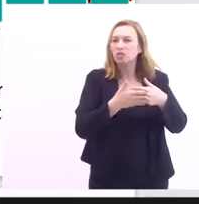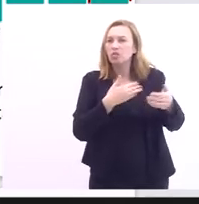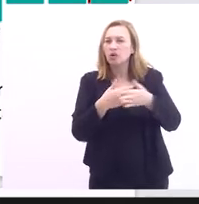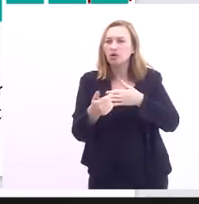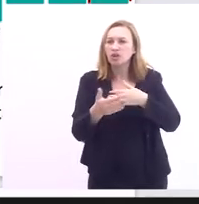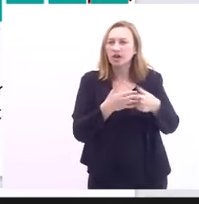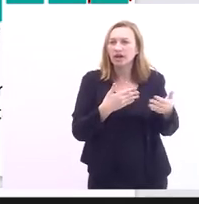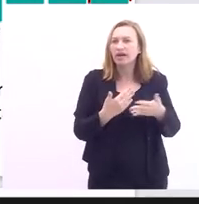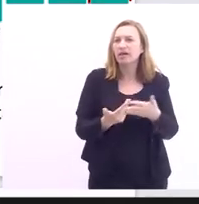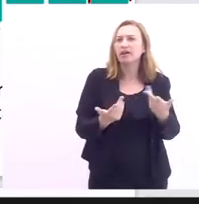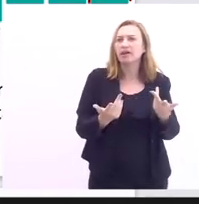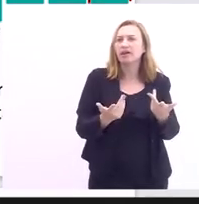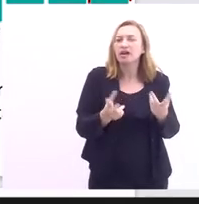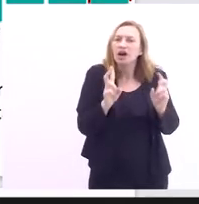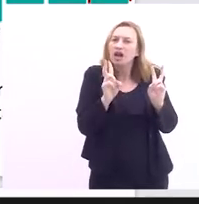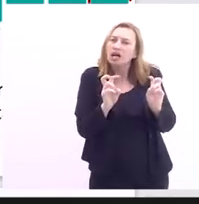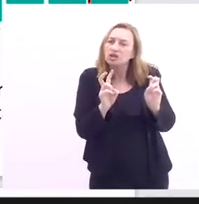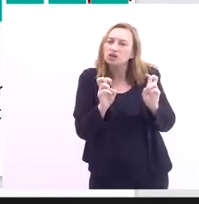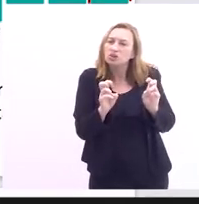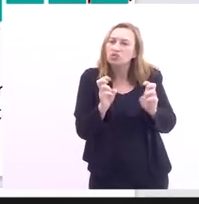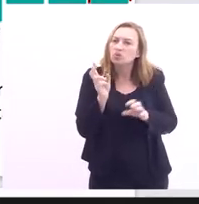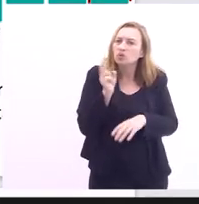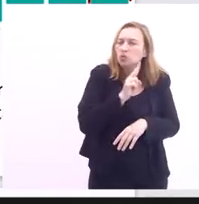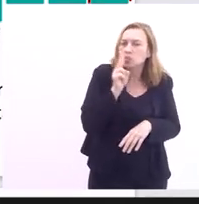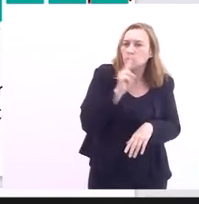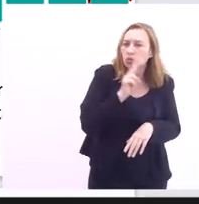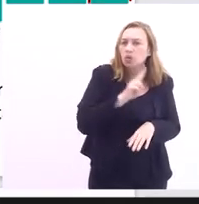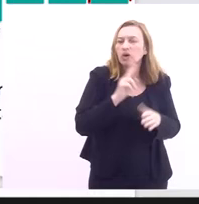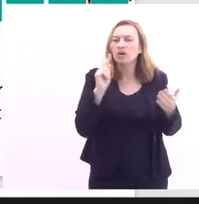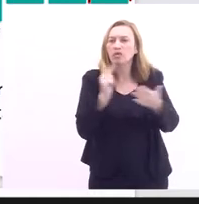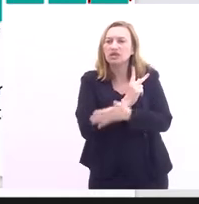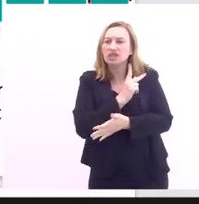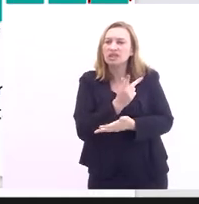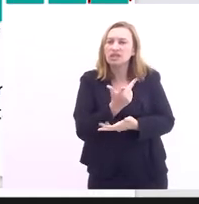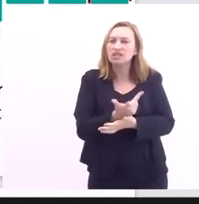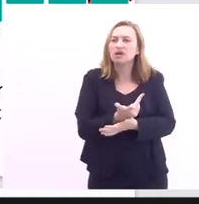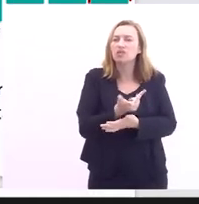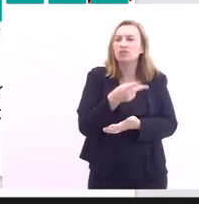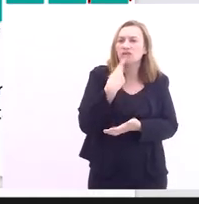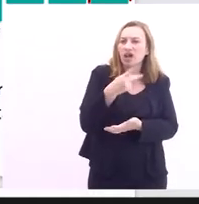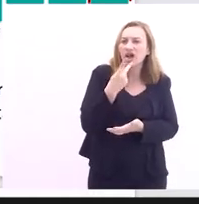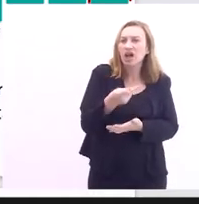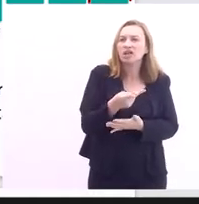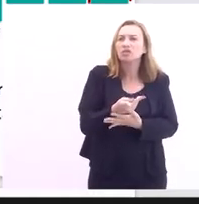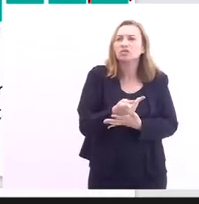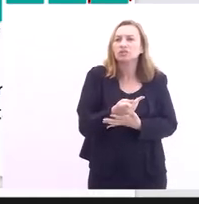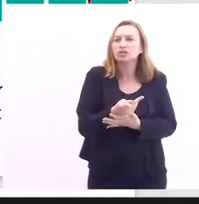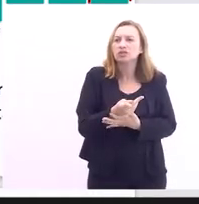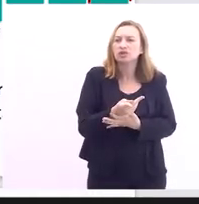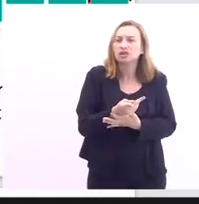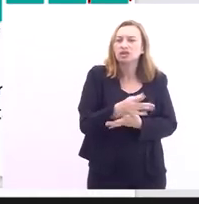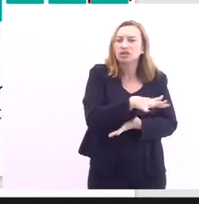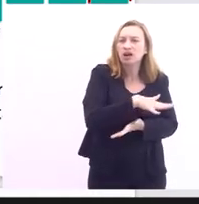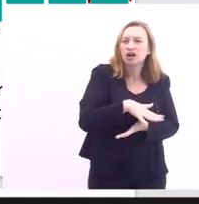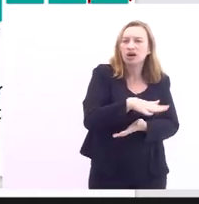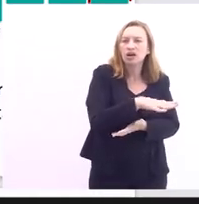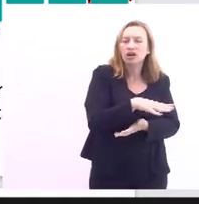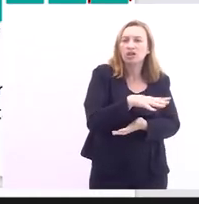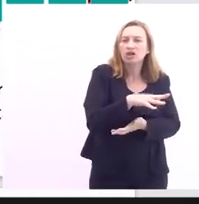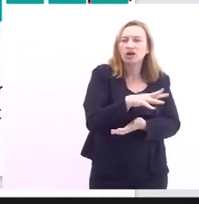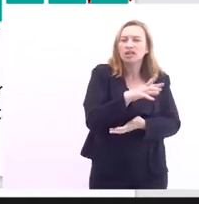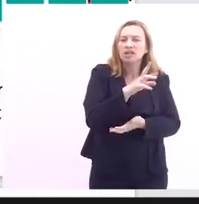expurgo, retirando situações de emergência, que foi o caso em que foi comentado aí, que teve na região serrana do